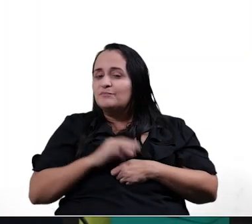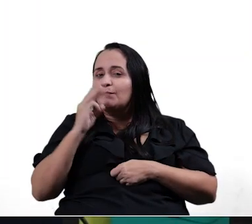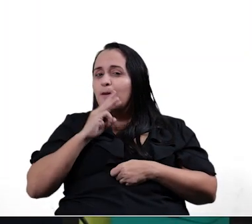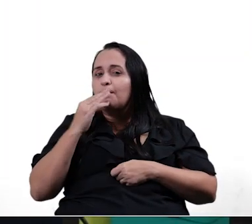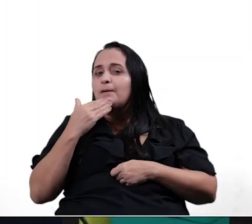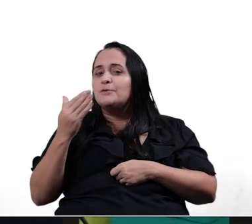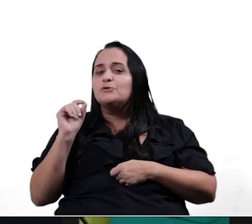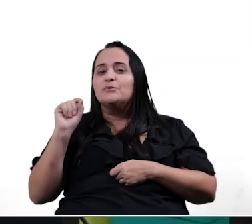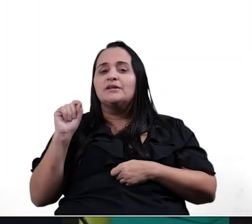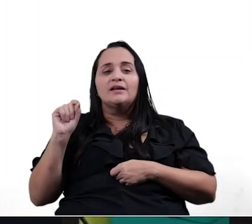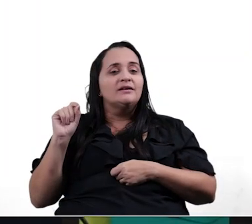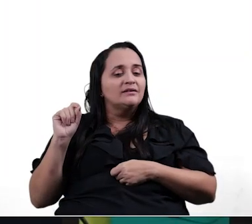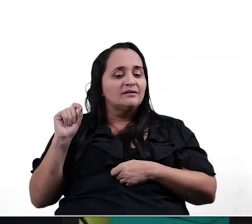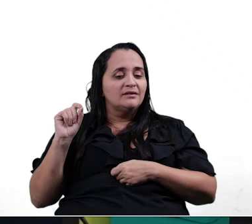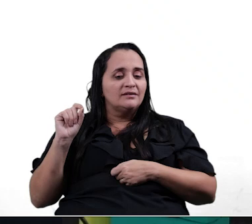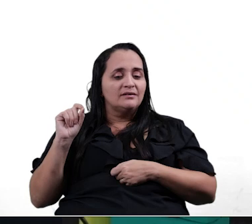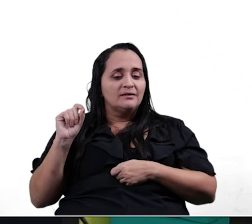mesmo, gente?